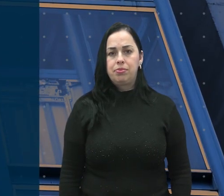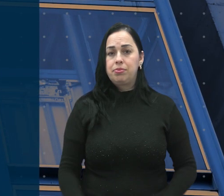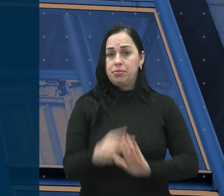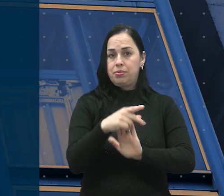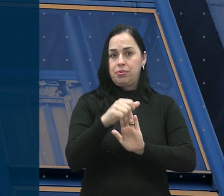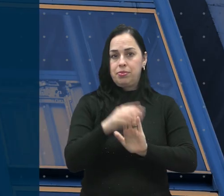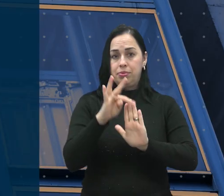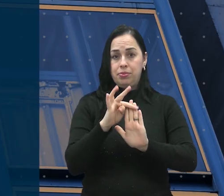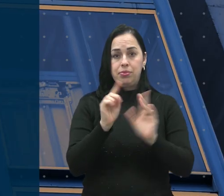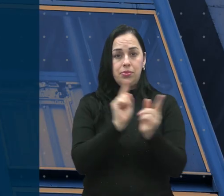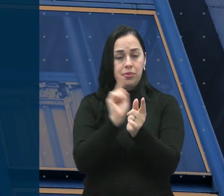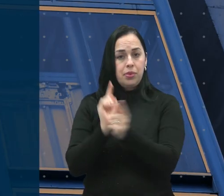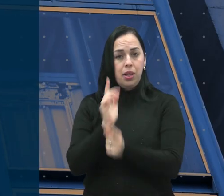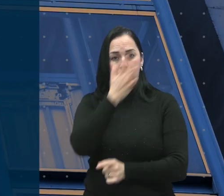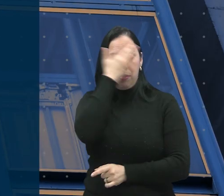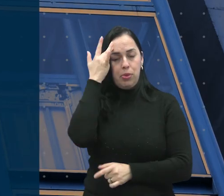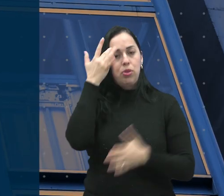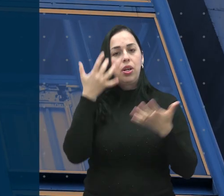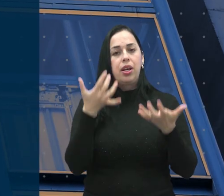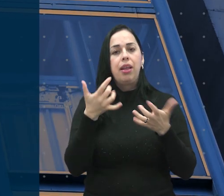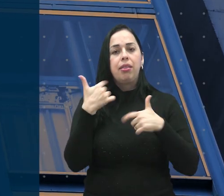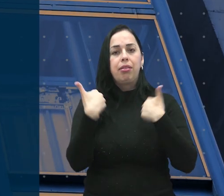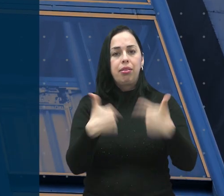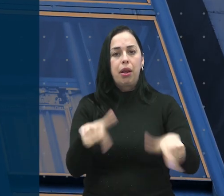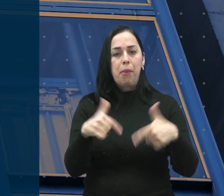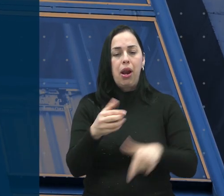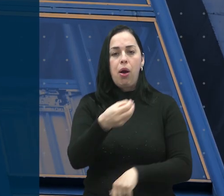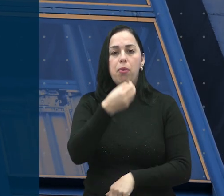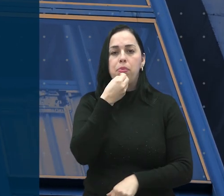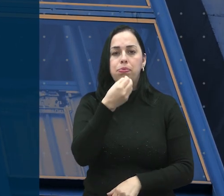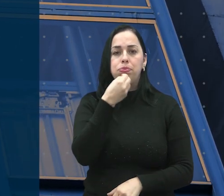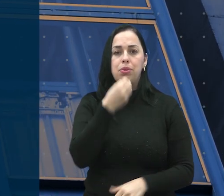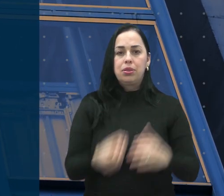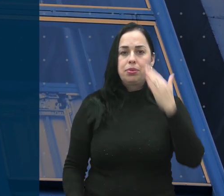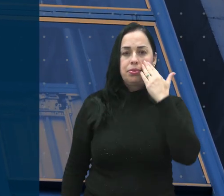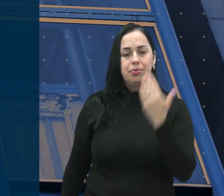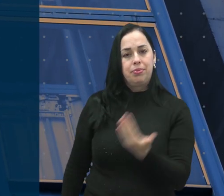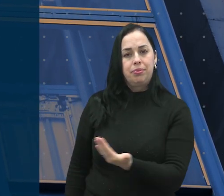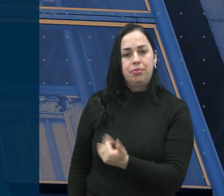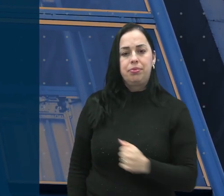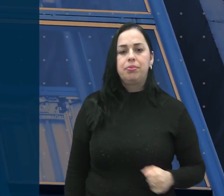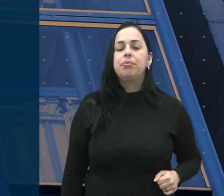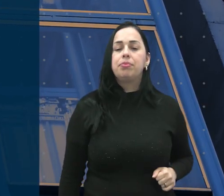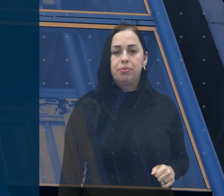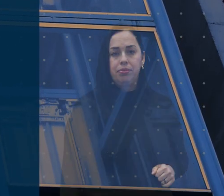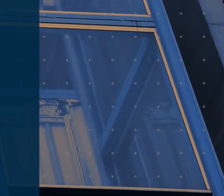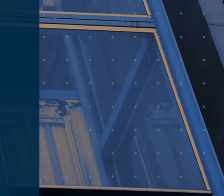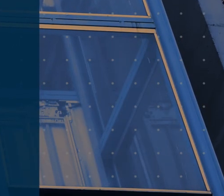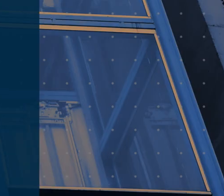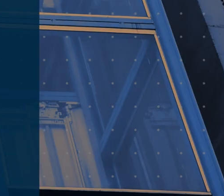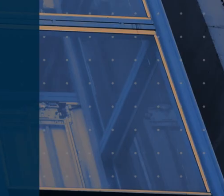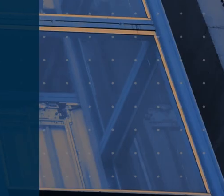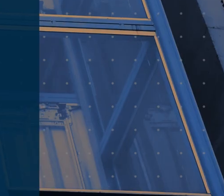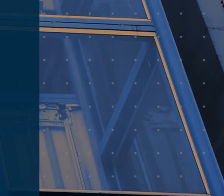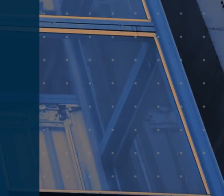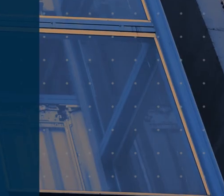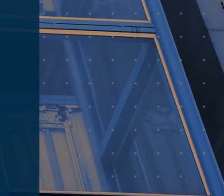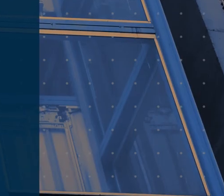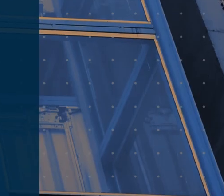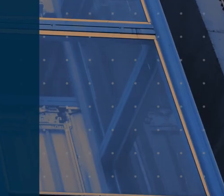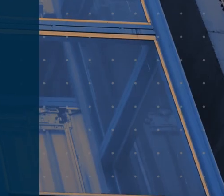O PAT, Posto de Atendimento ao Trabalhador de São José dos Campos, tem oportunidade de emprego para